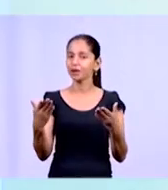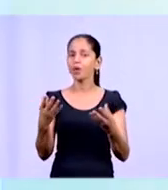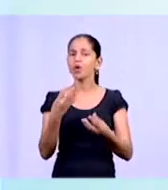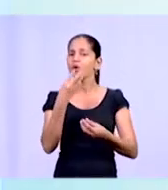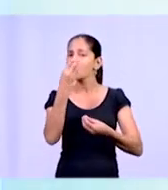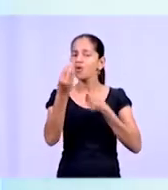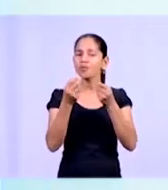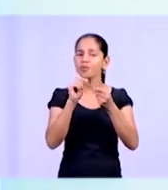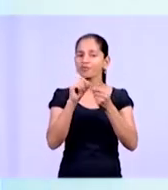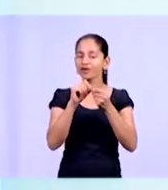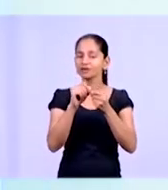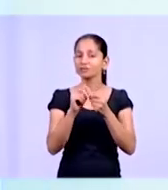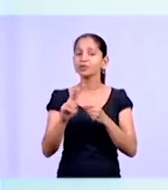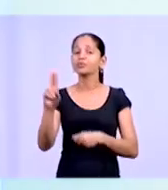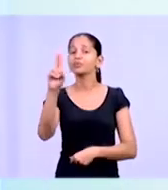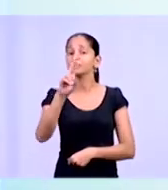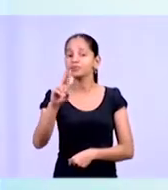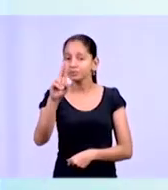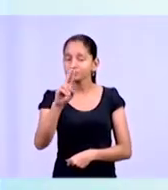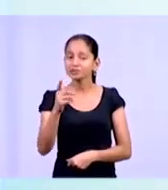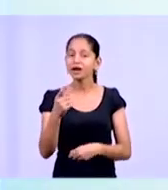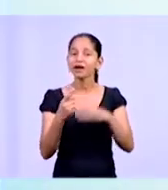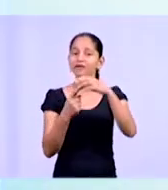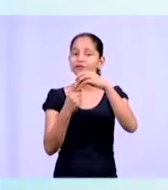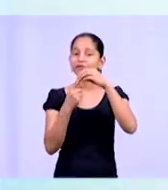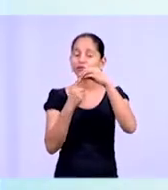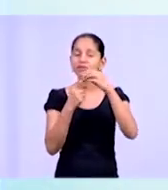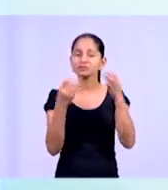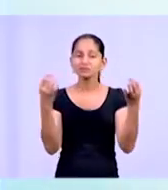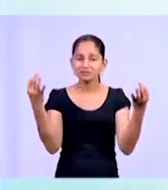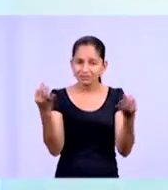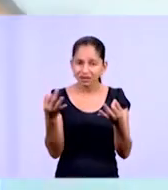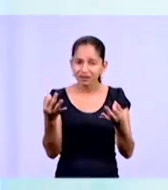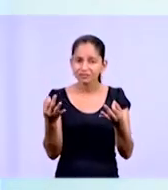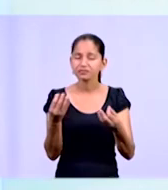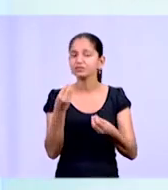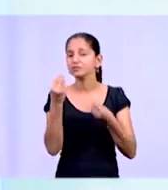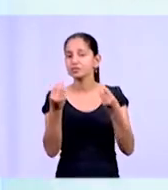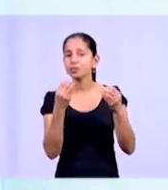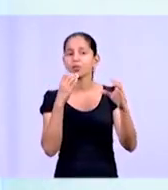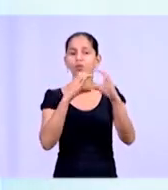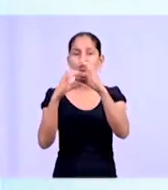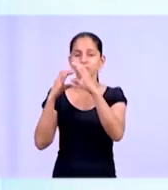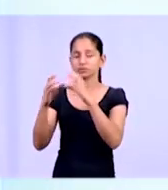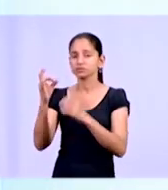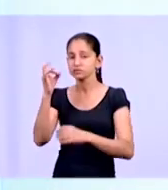essas máquinas, gente. Como é que é a informação, como é que ela se dá, como é que é essa comunicação.